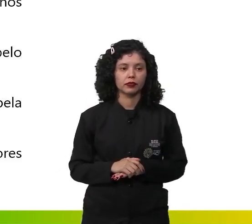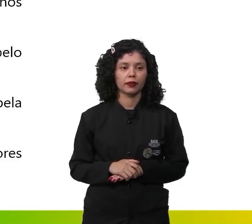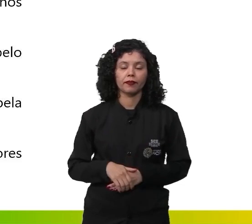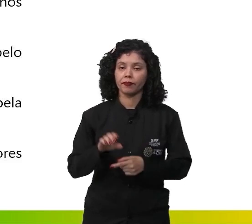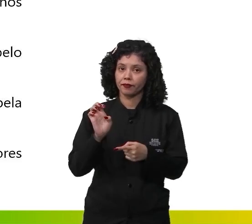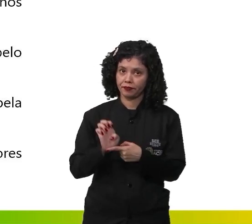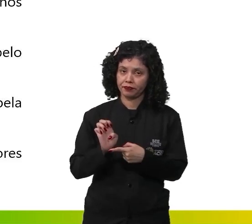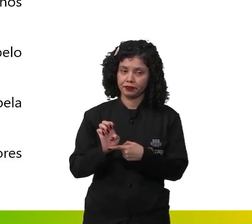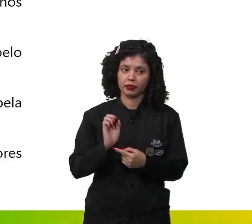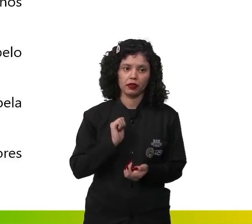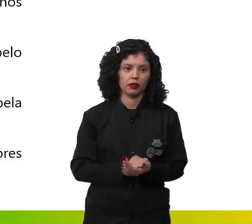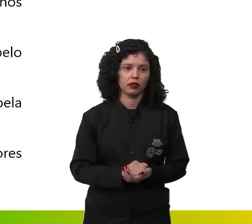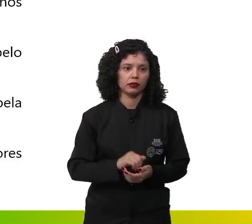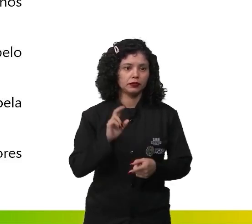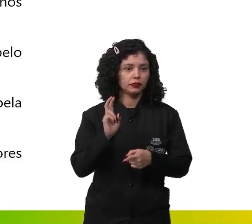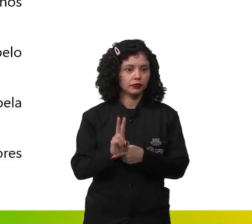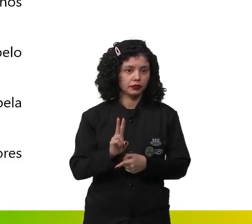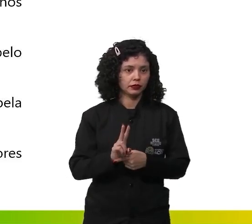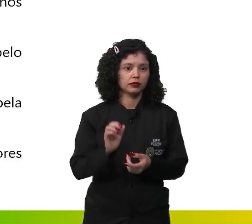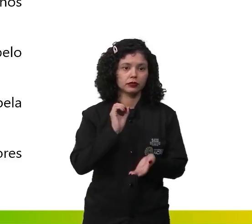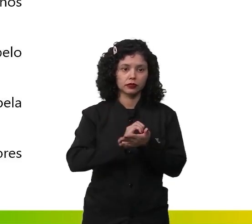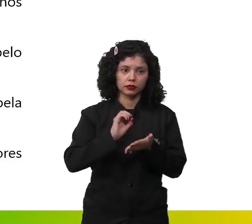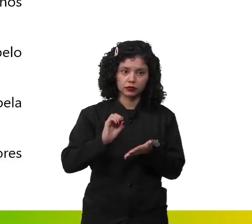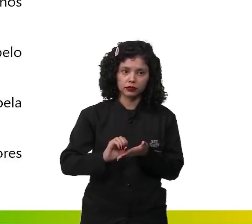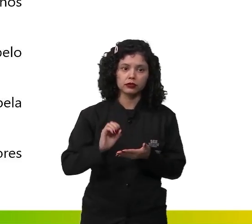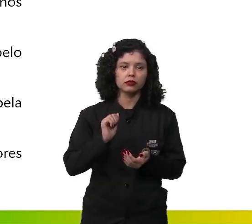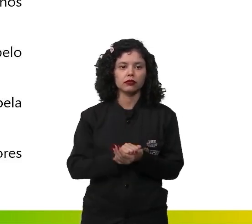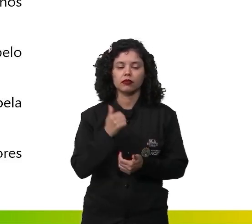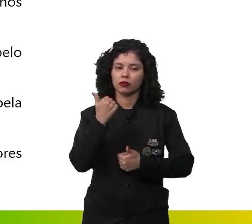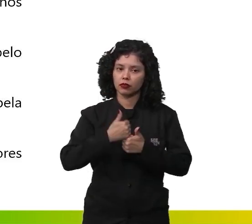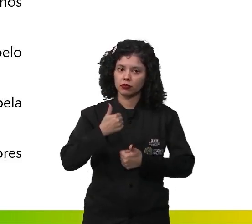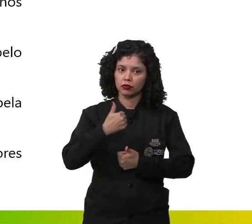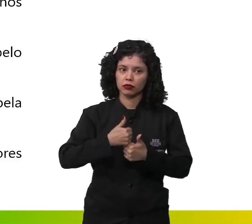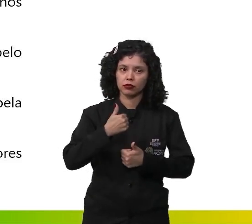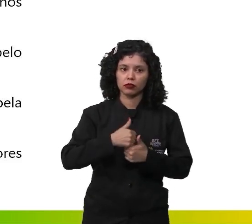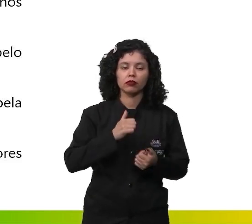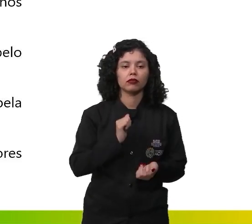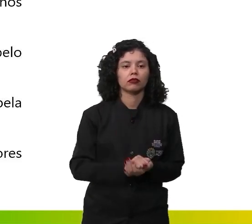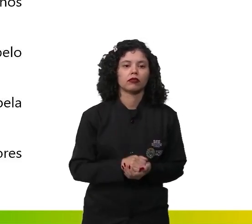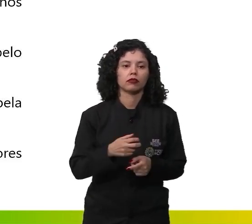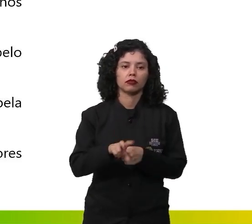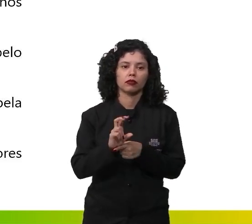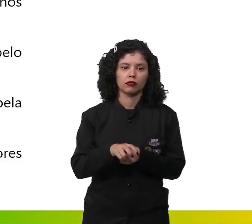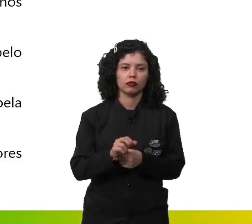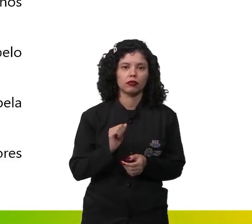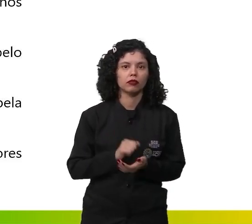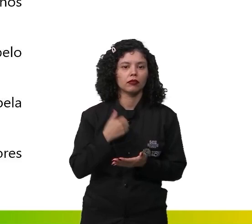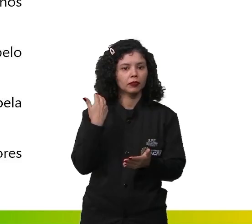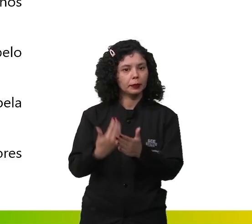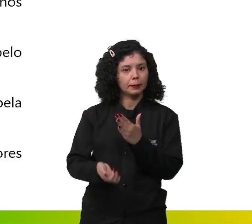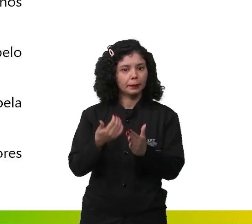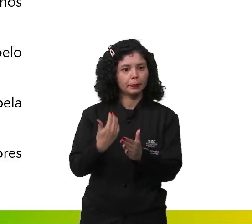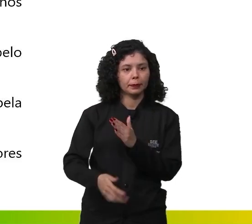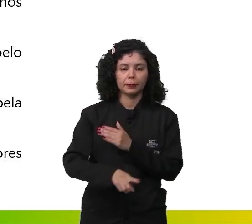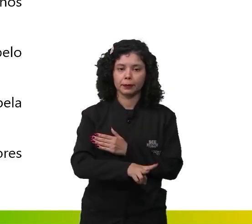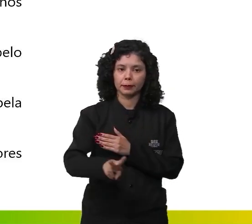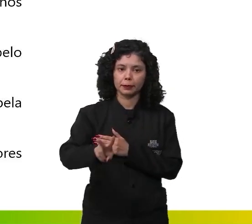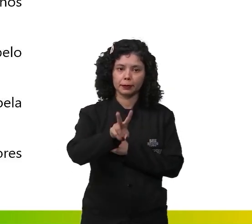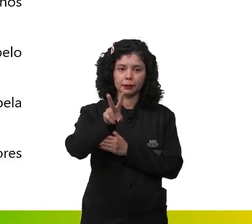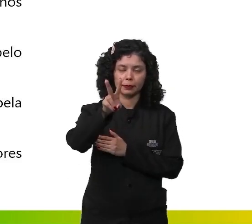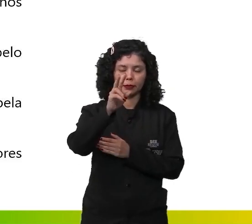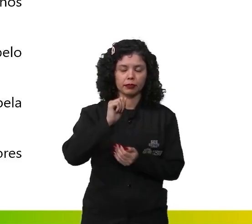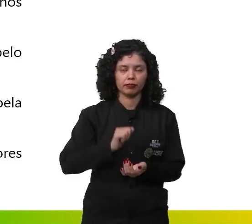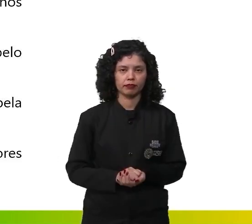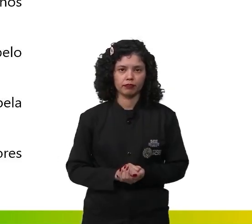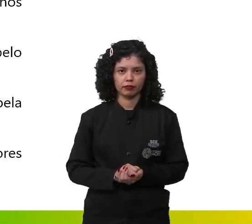E letra E, a solidariedade orgânica é substituída pela mecânica devido à